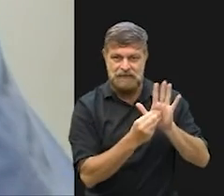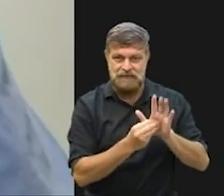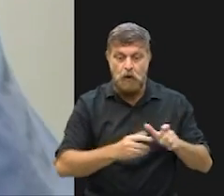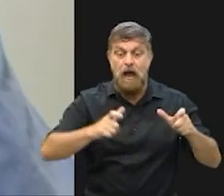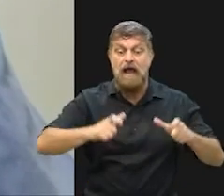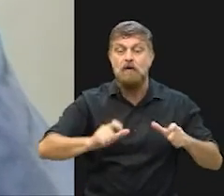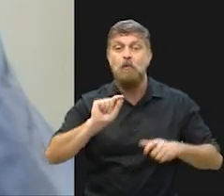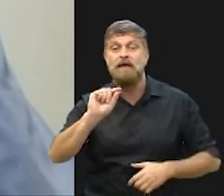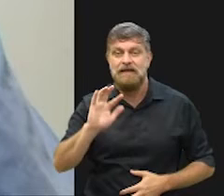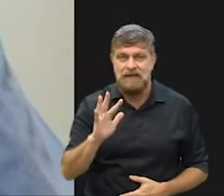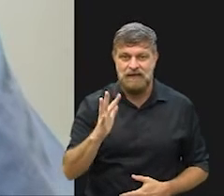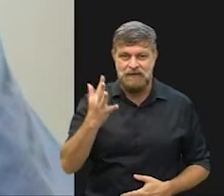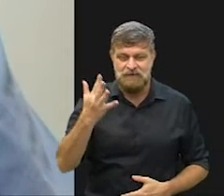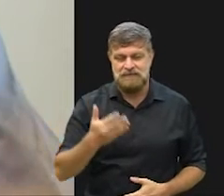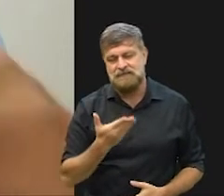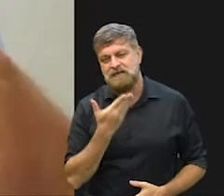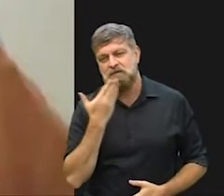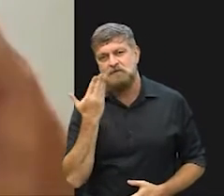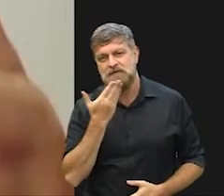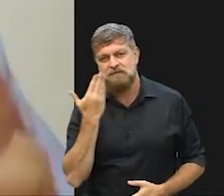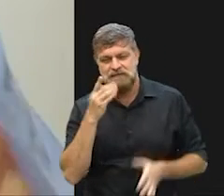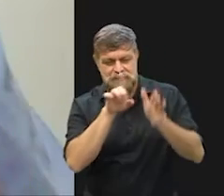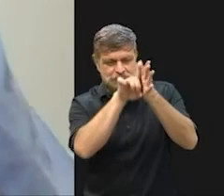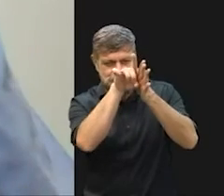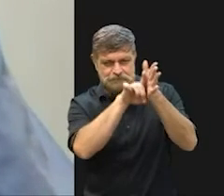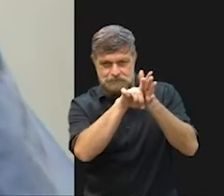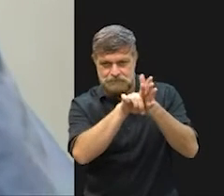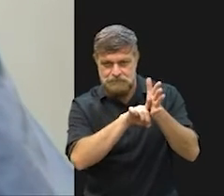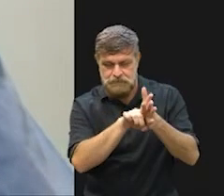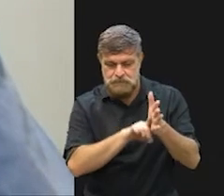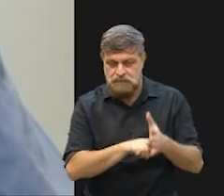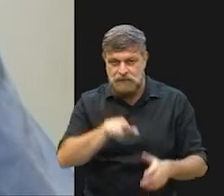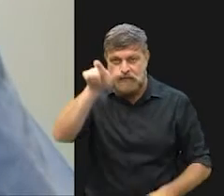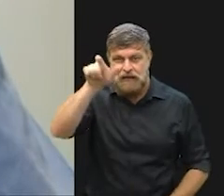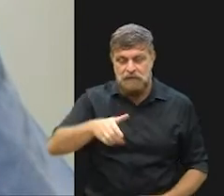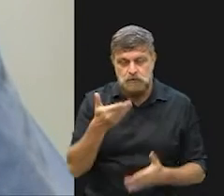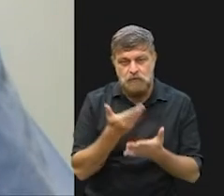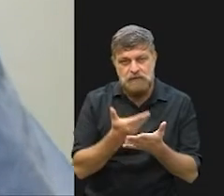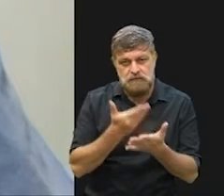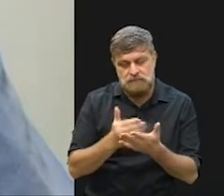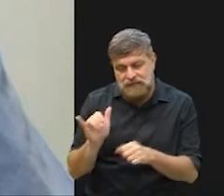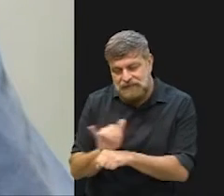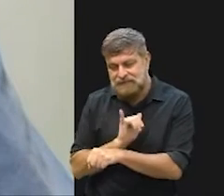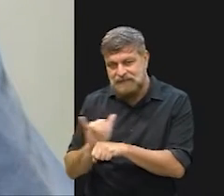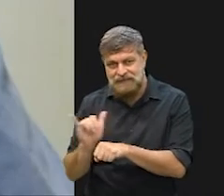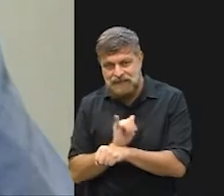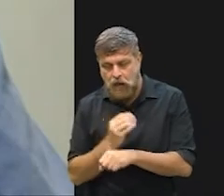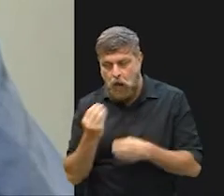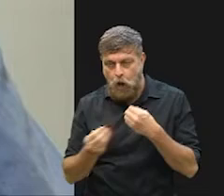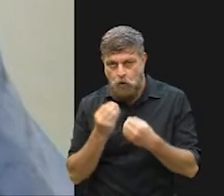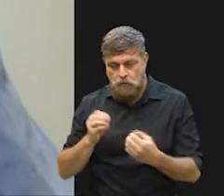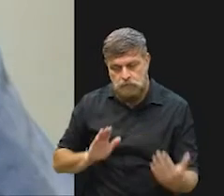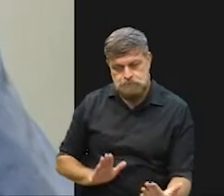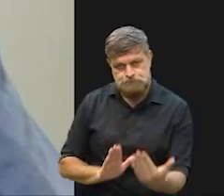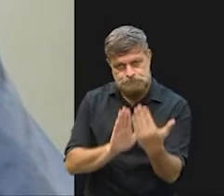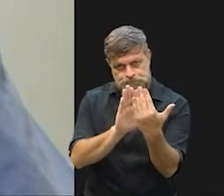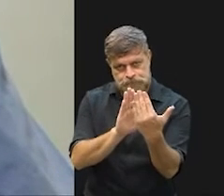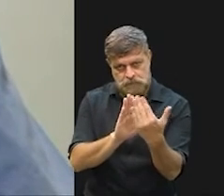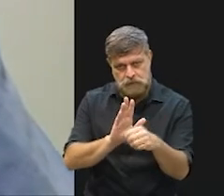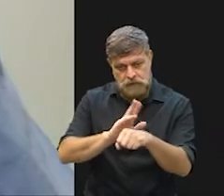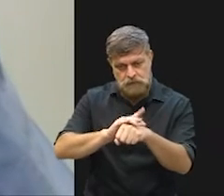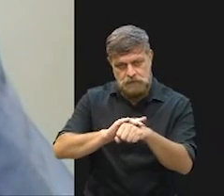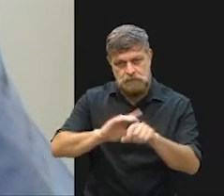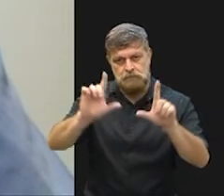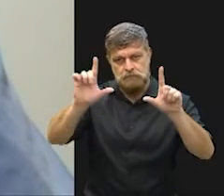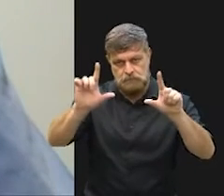naquela região. Isso facilita você estudar as ações, né, para mitigar, para